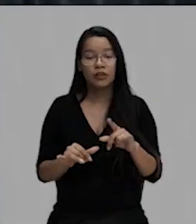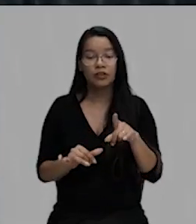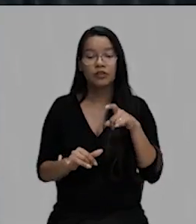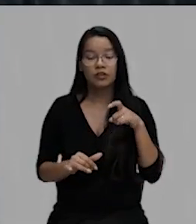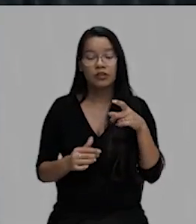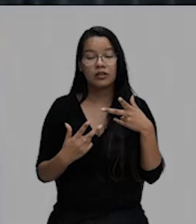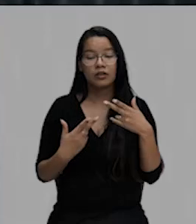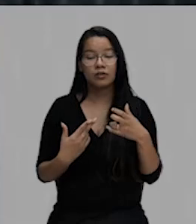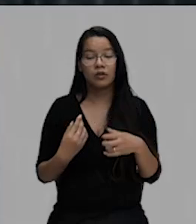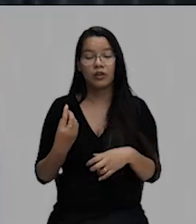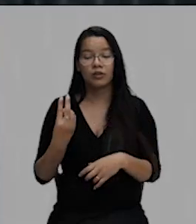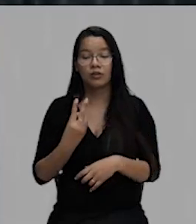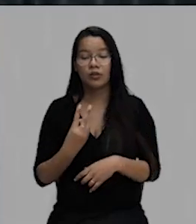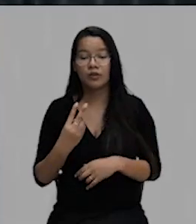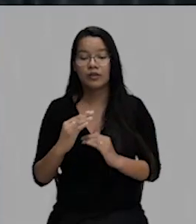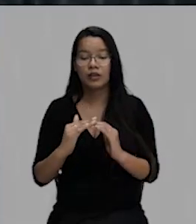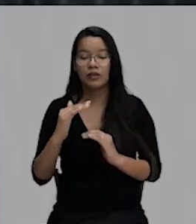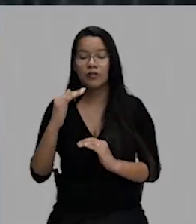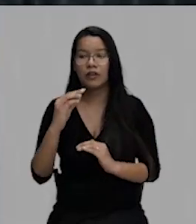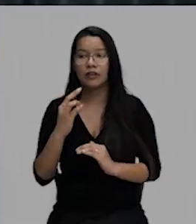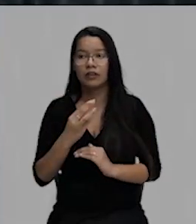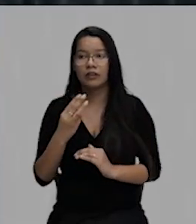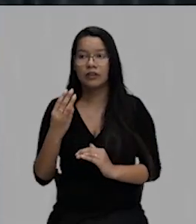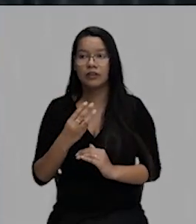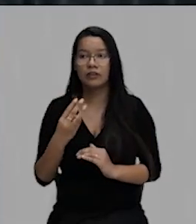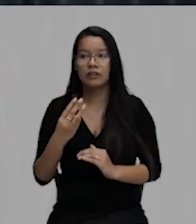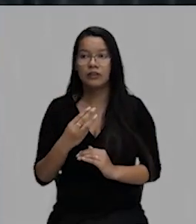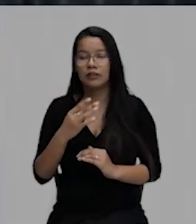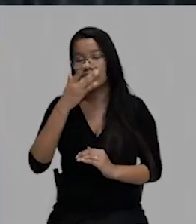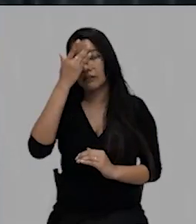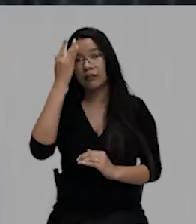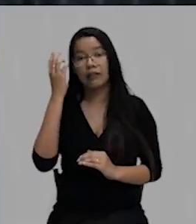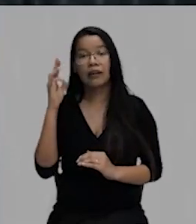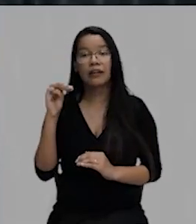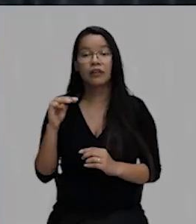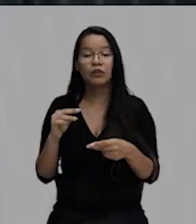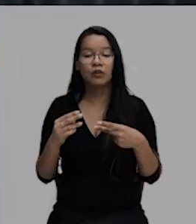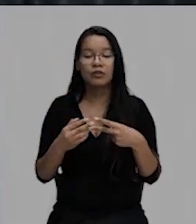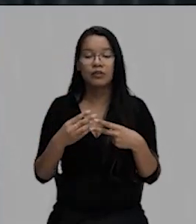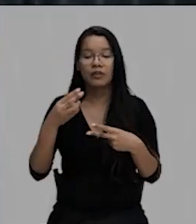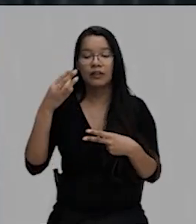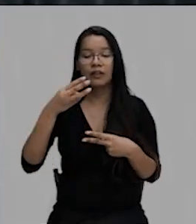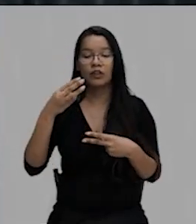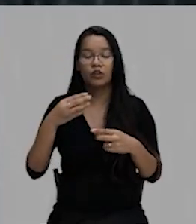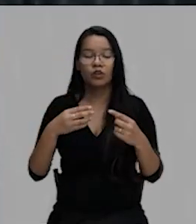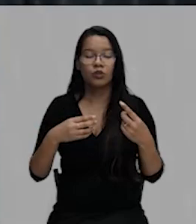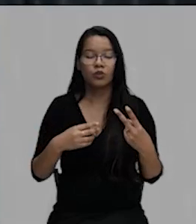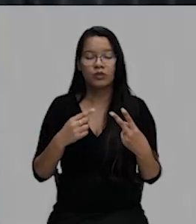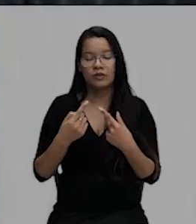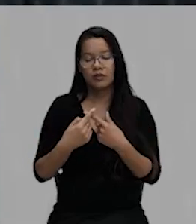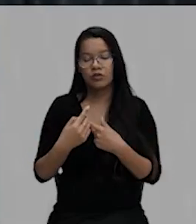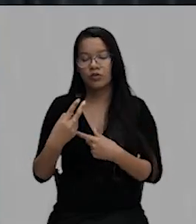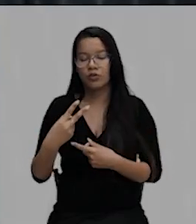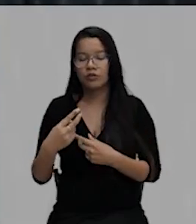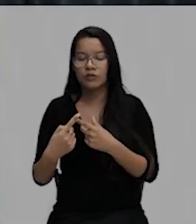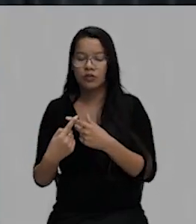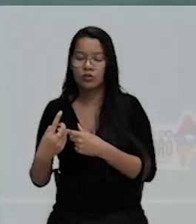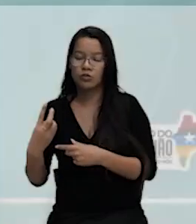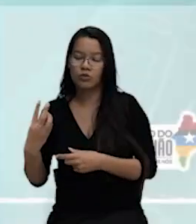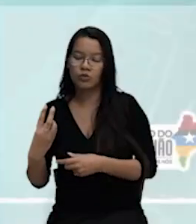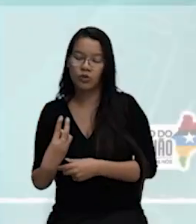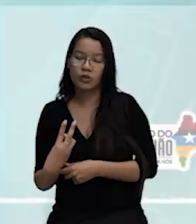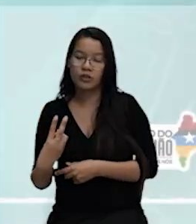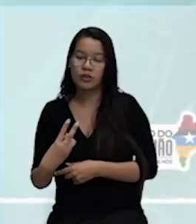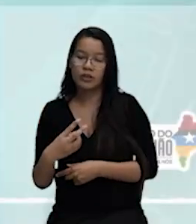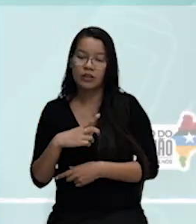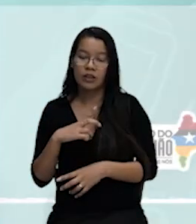a 2 elevado à terceira potência. Quem é 2 elevado à terceira? 2 vezes 2 vezes 2, nós temos como resposta o